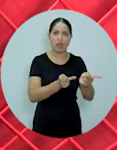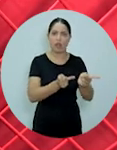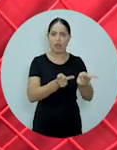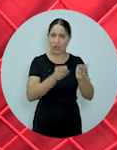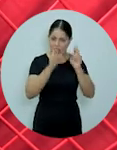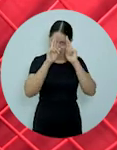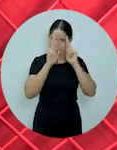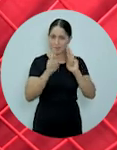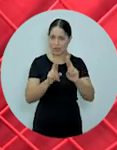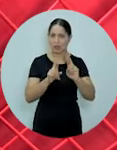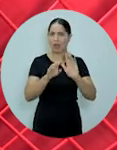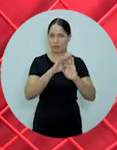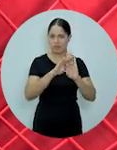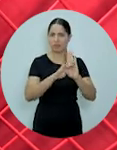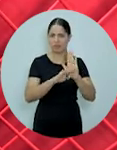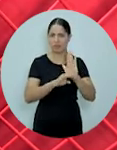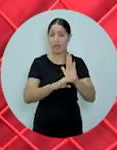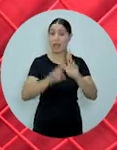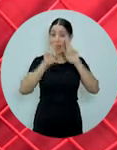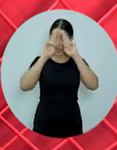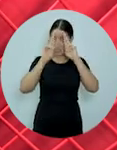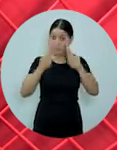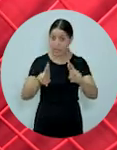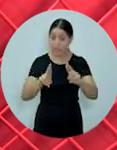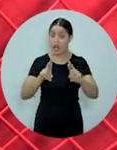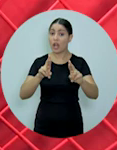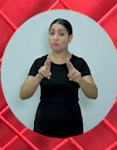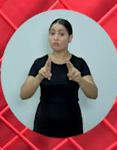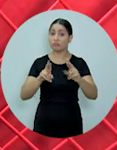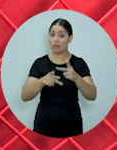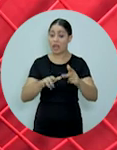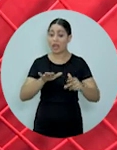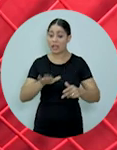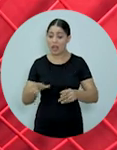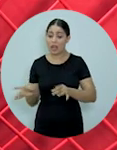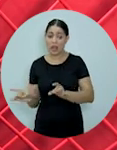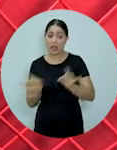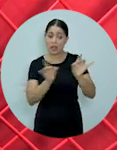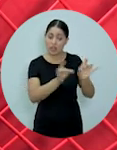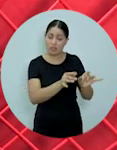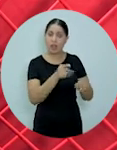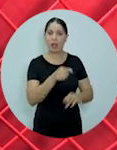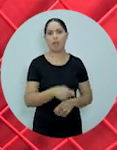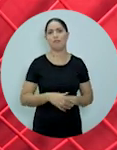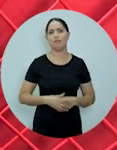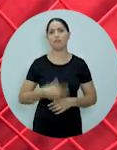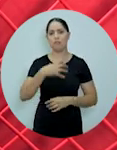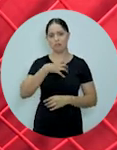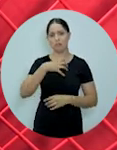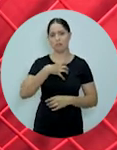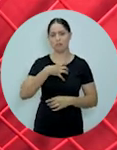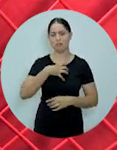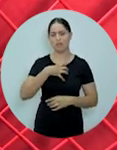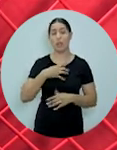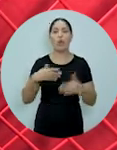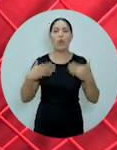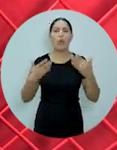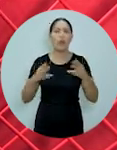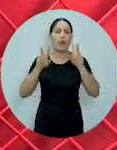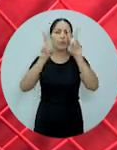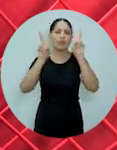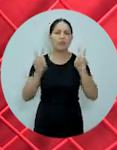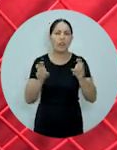seu pai, respeitando, repito, o limite dessa criança, um limite emocional. Quando